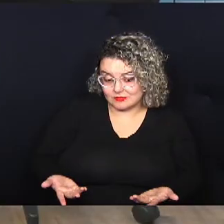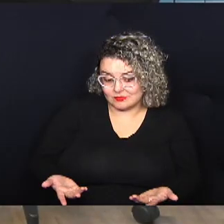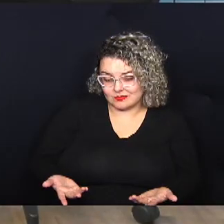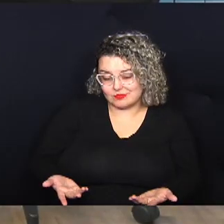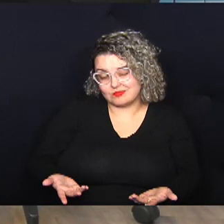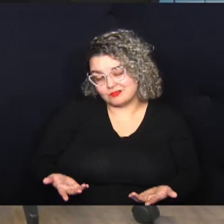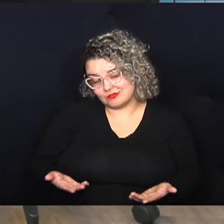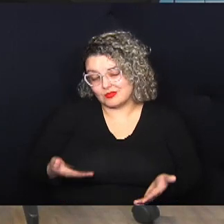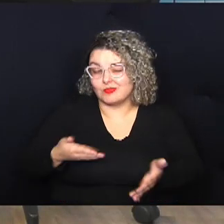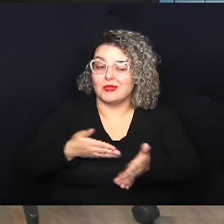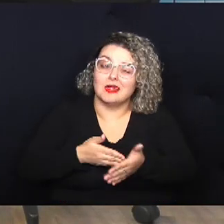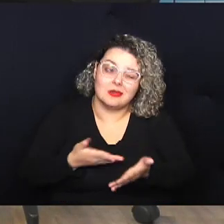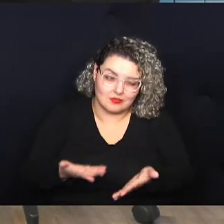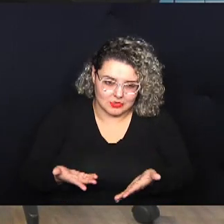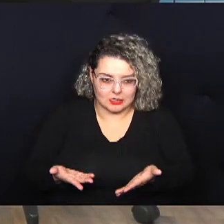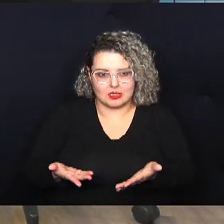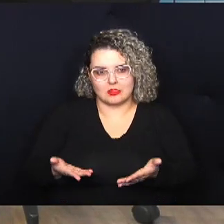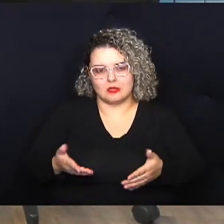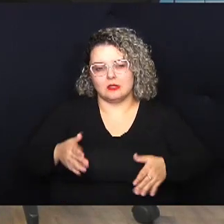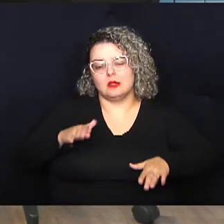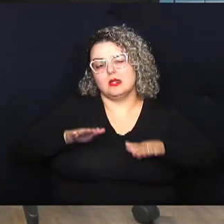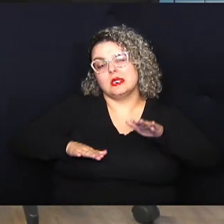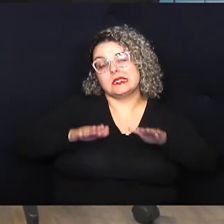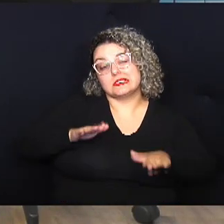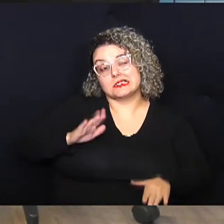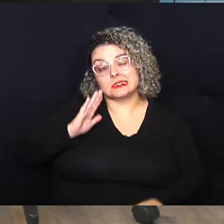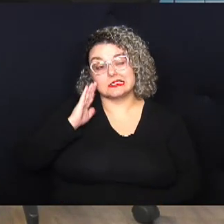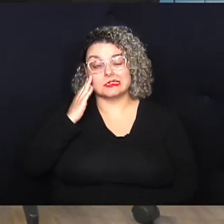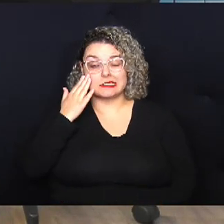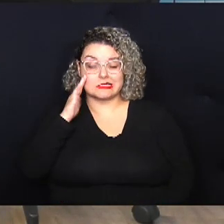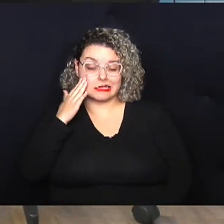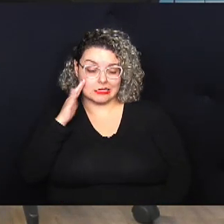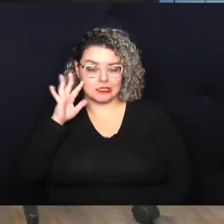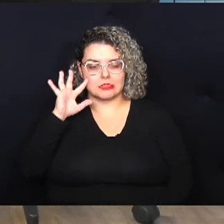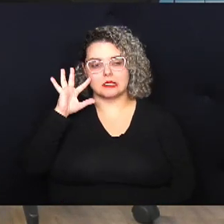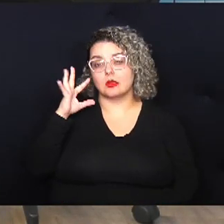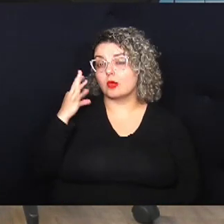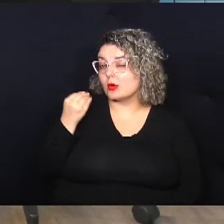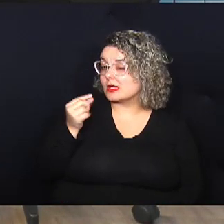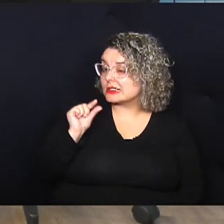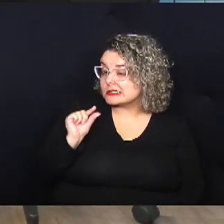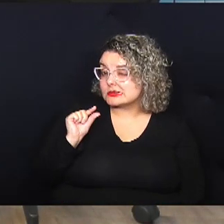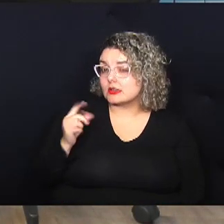uma barreira, né? Pode ser que a gente entenda, conheça um pouquinho,